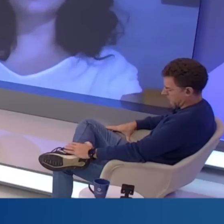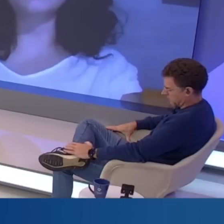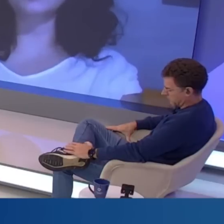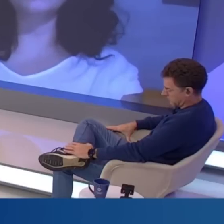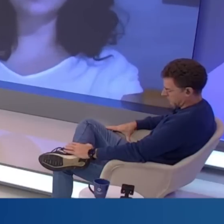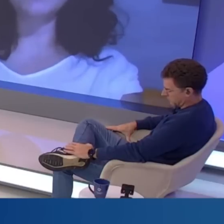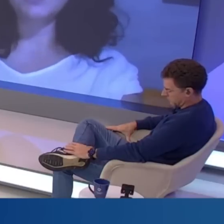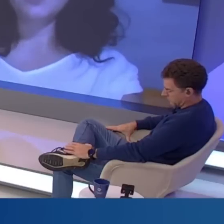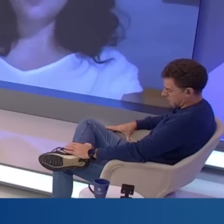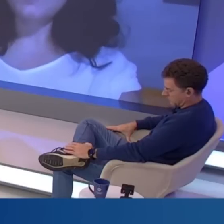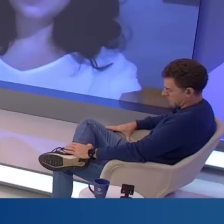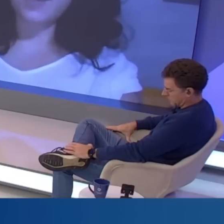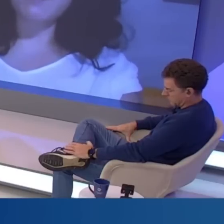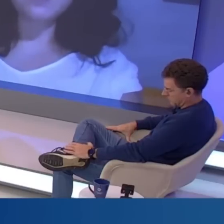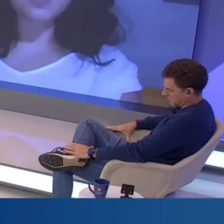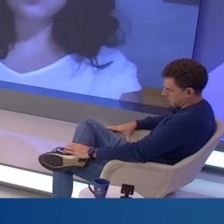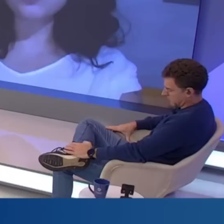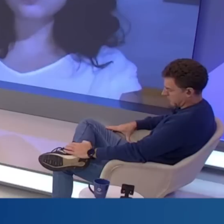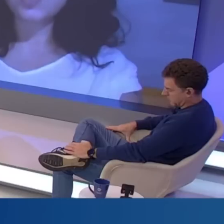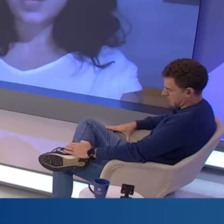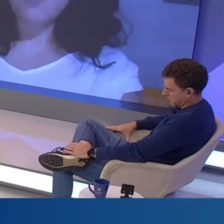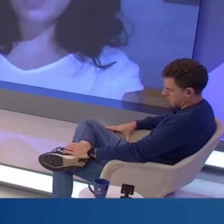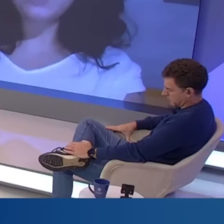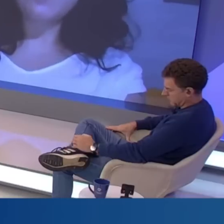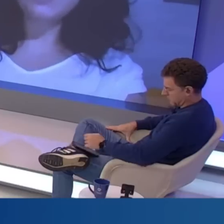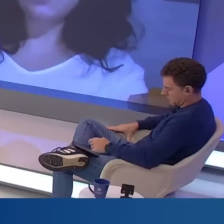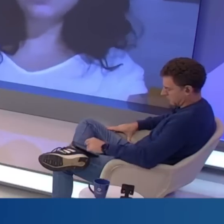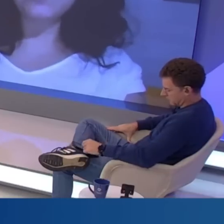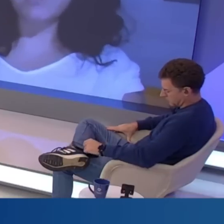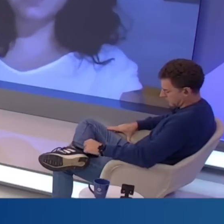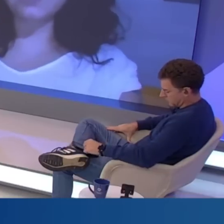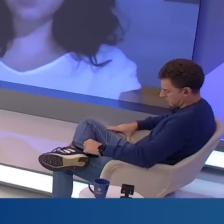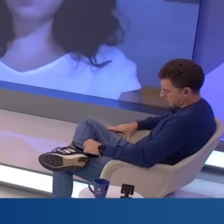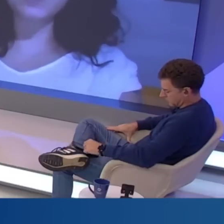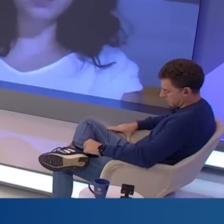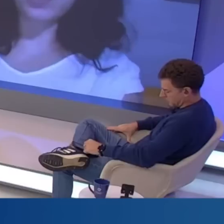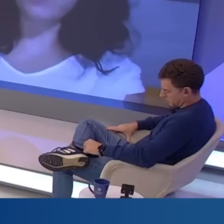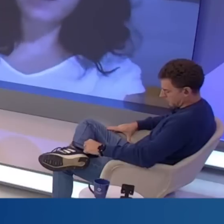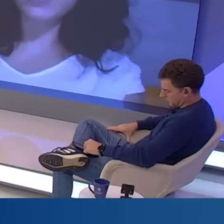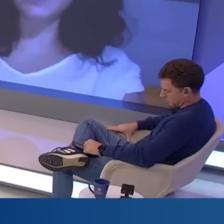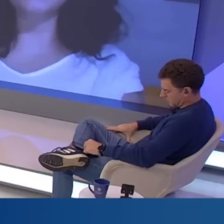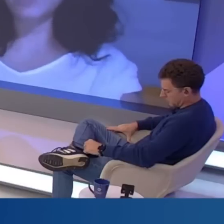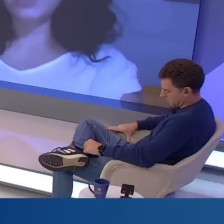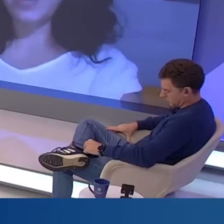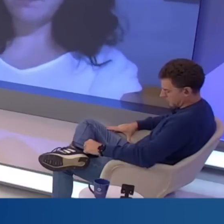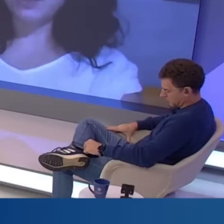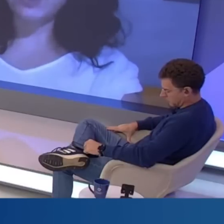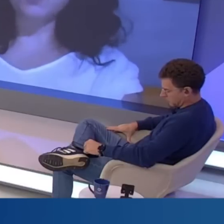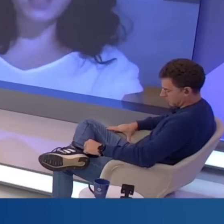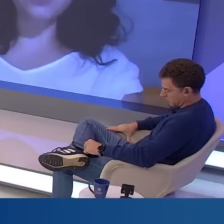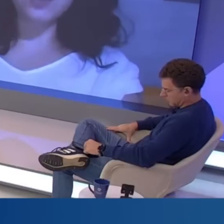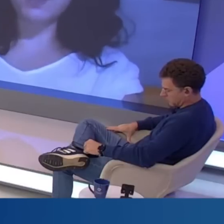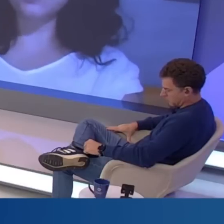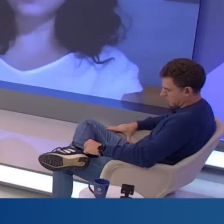que o Banco Central tem. Uma das ferramentas é juros. Agora, ele deveria ter outras ferramentas, como, por exemplo, reforma agrária. É